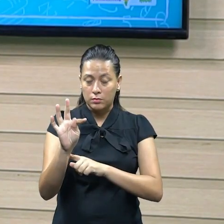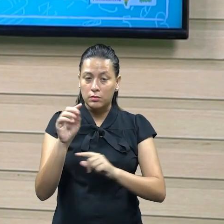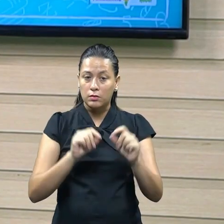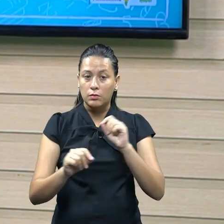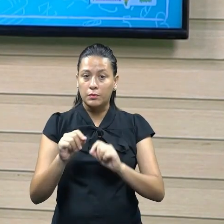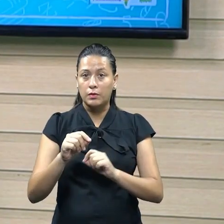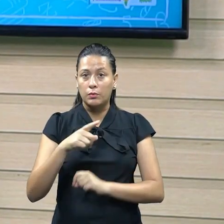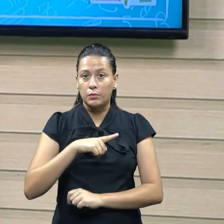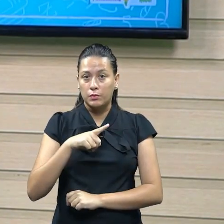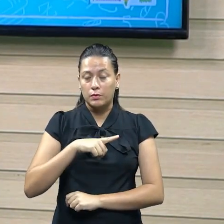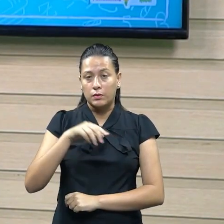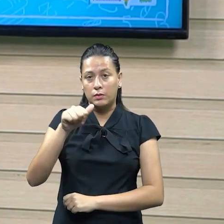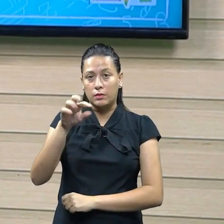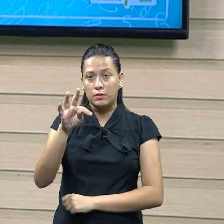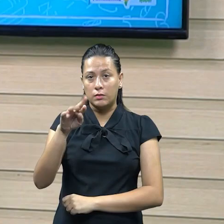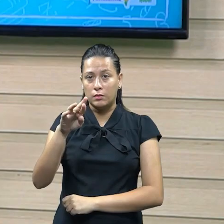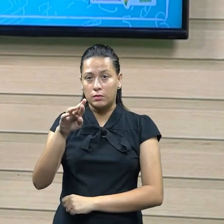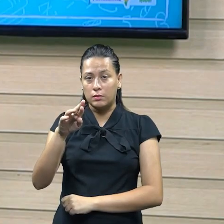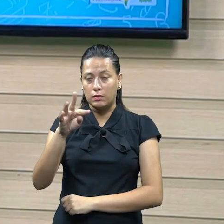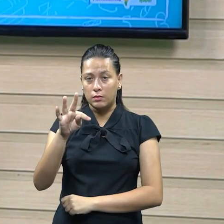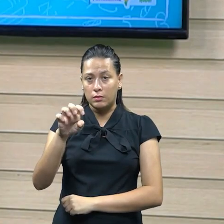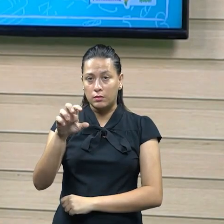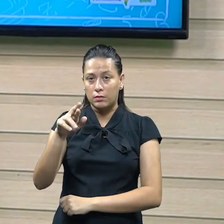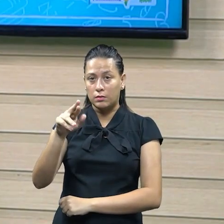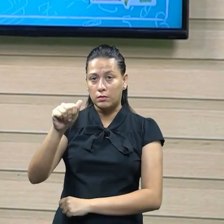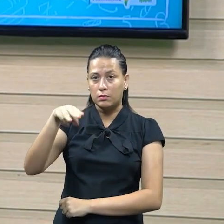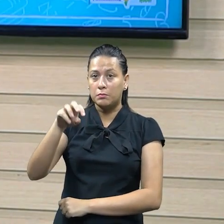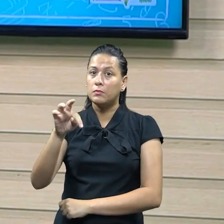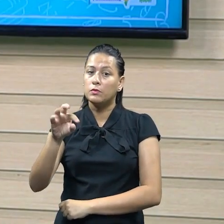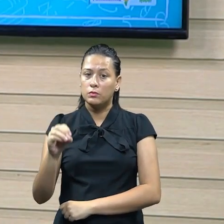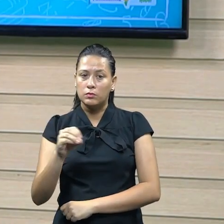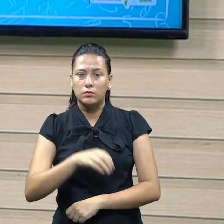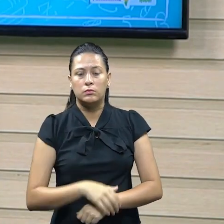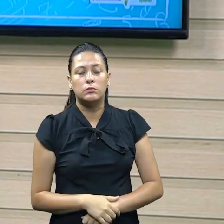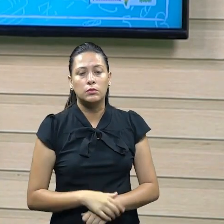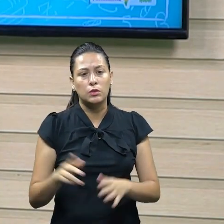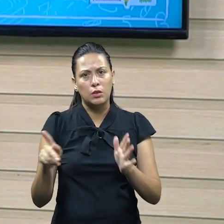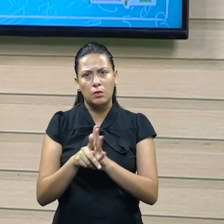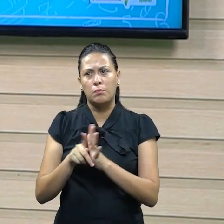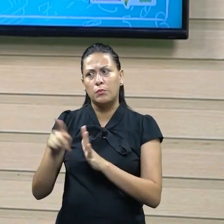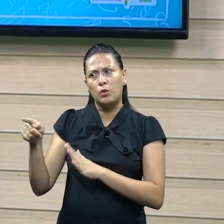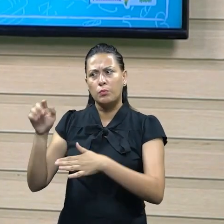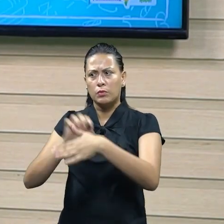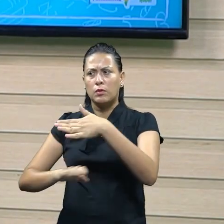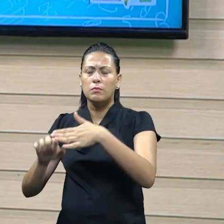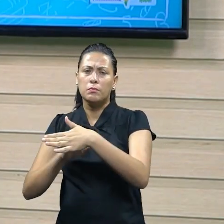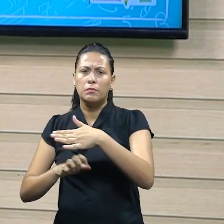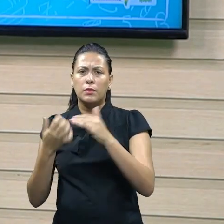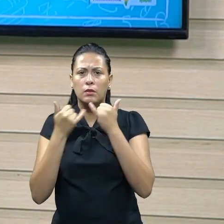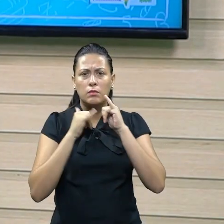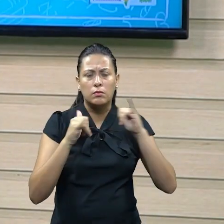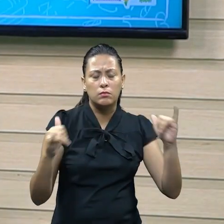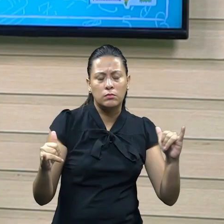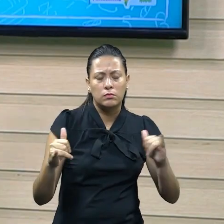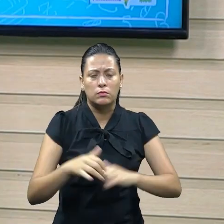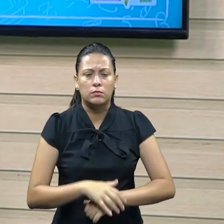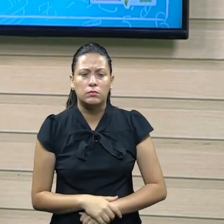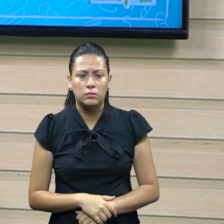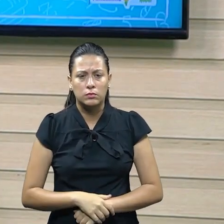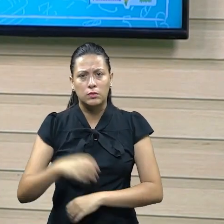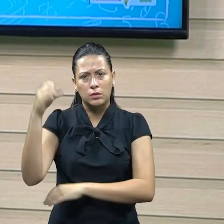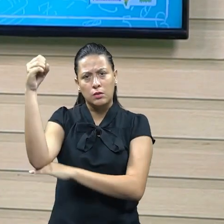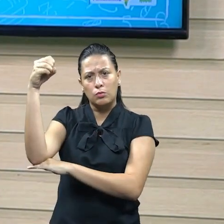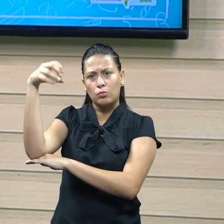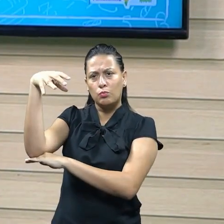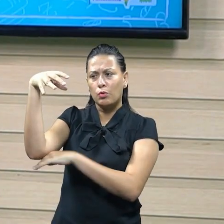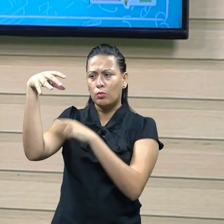aterrado, da alimentação, daquele que vem da concessionária, tá? São as fases que vêm do poste, chega até a